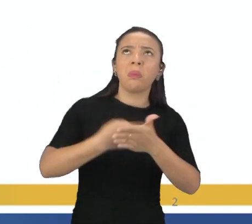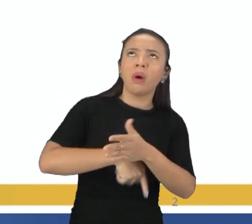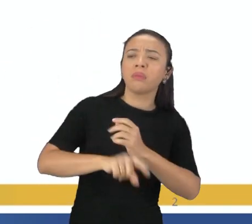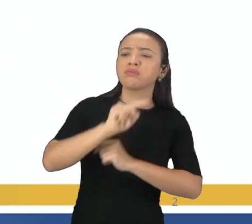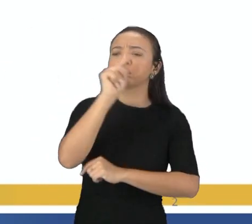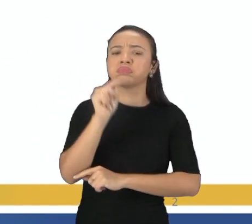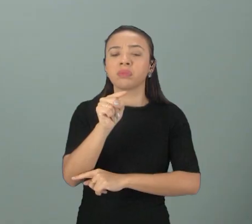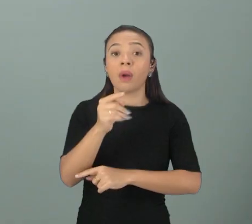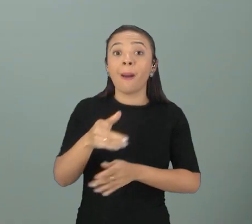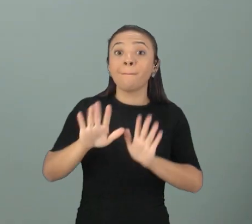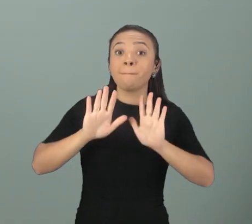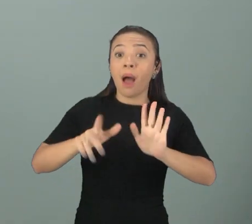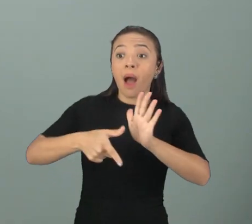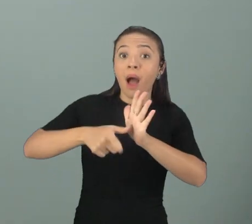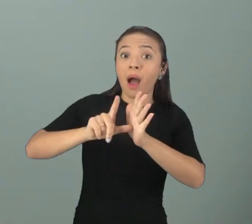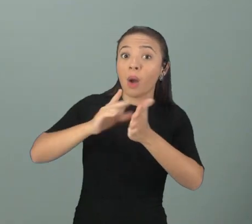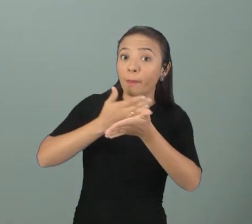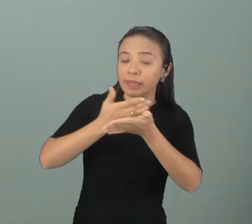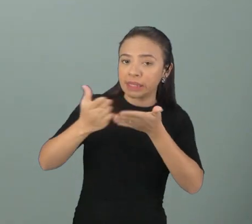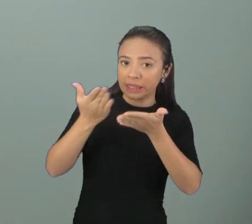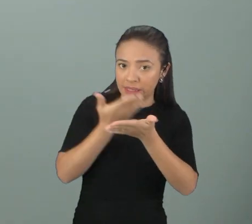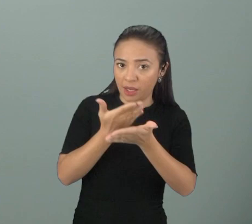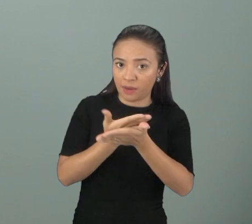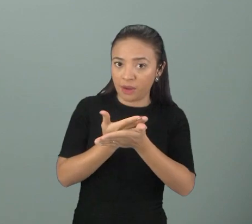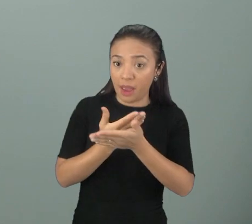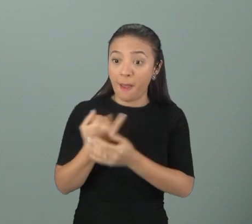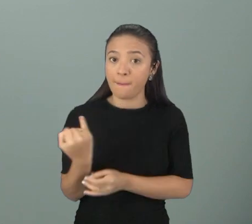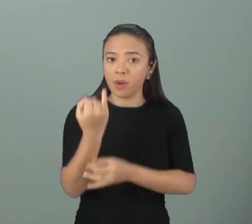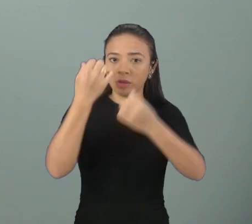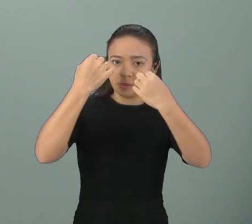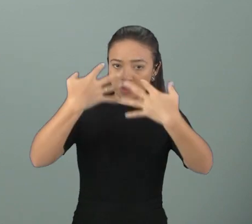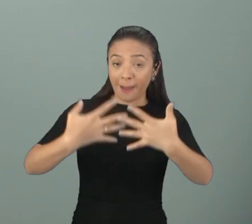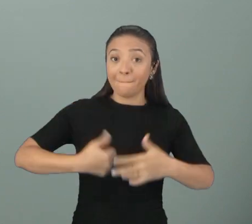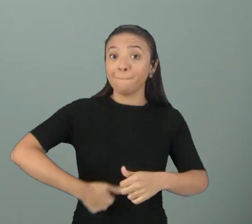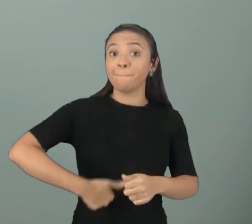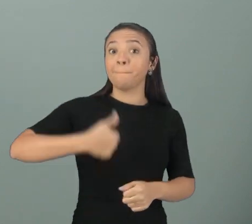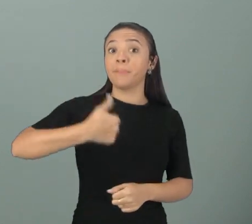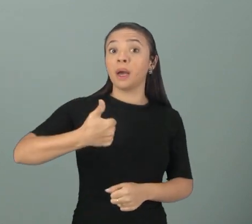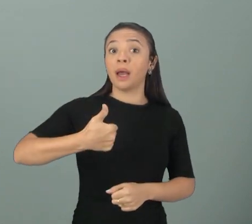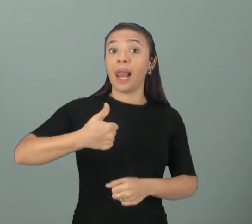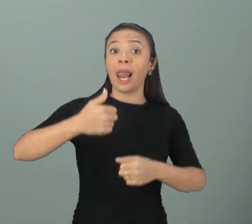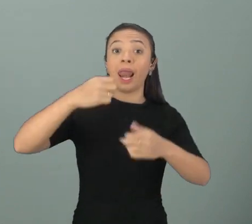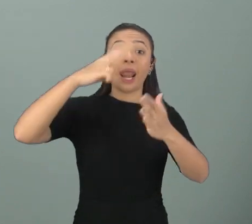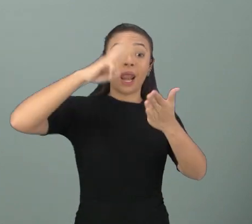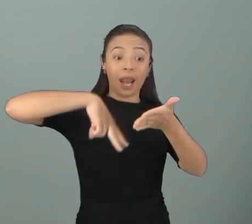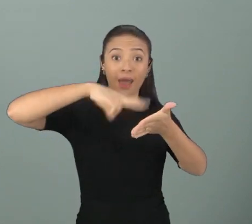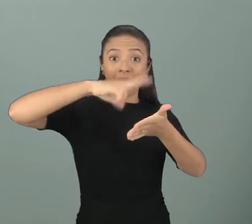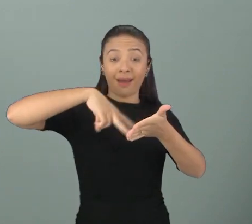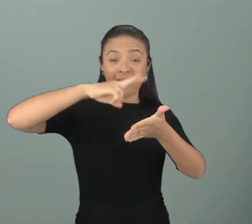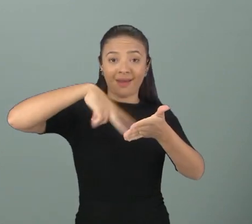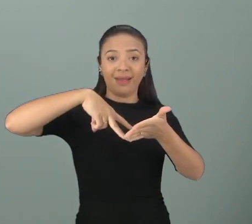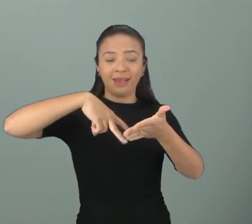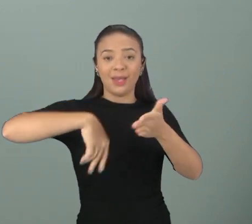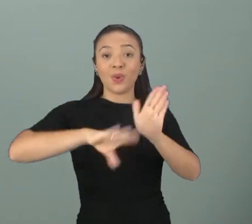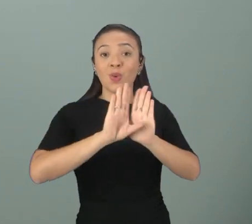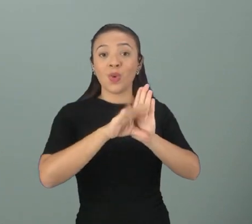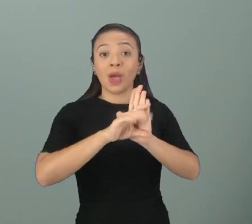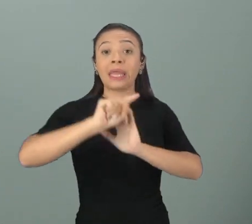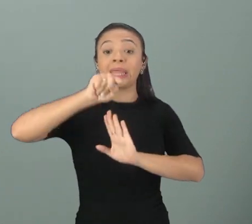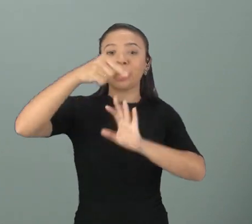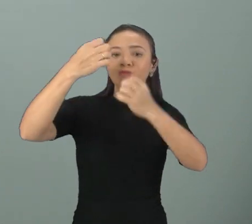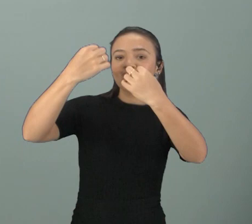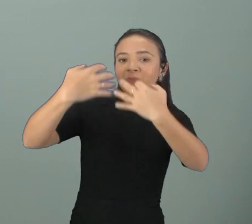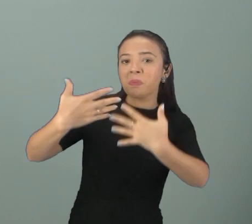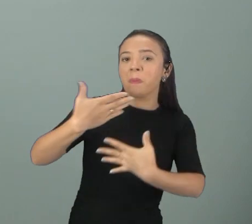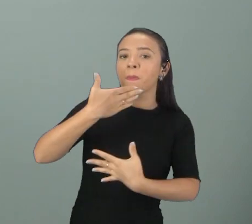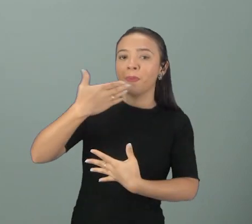a nossa aula, vamos deixar claro que primeiro a gente vai ler a conceituação e depois a gente vai explicar para vocês entenderem